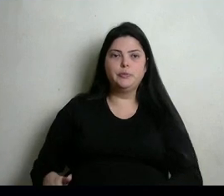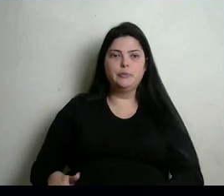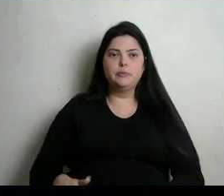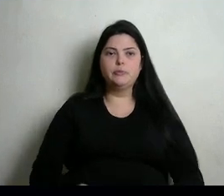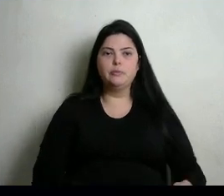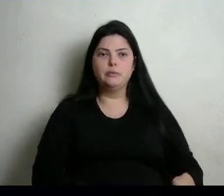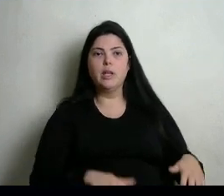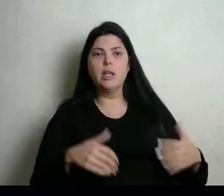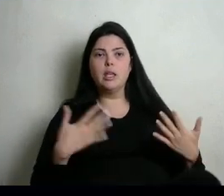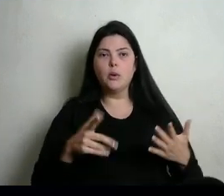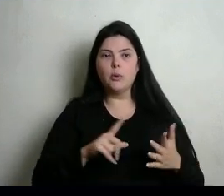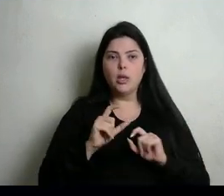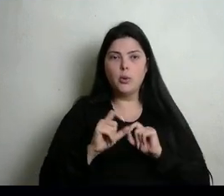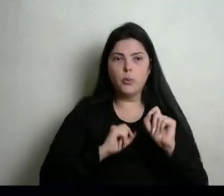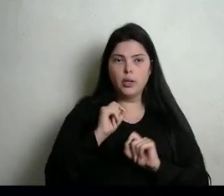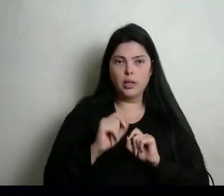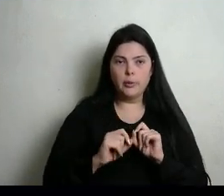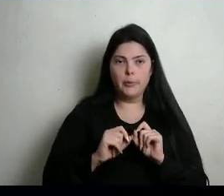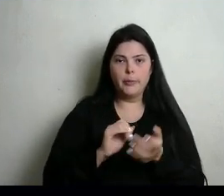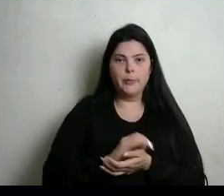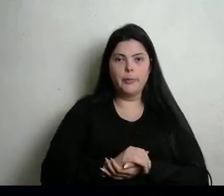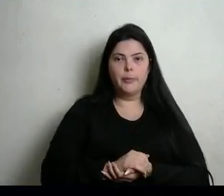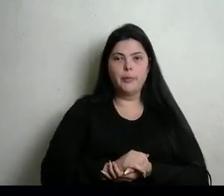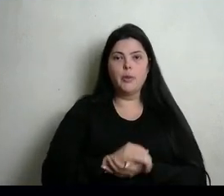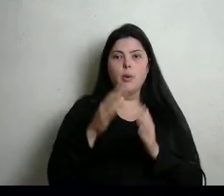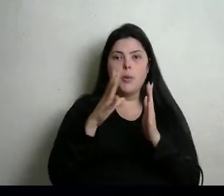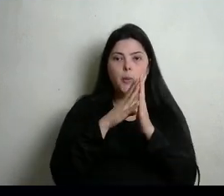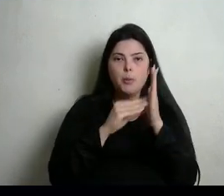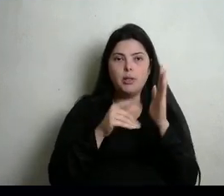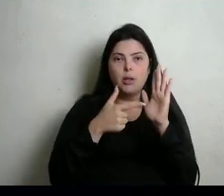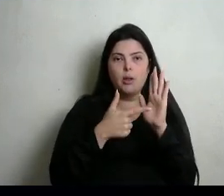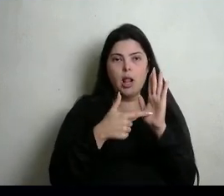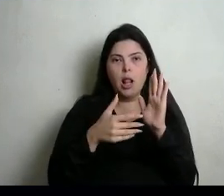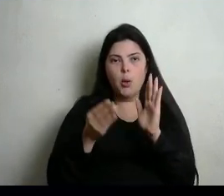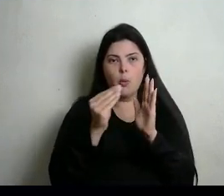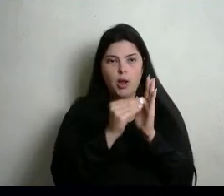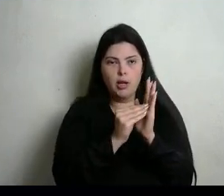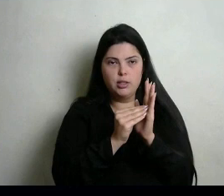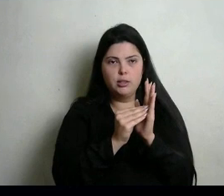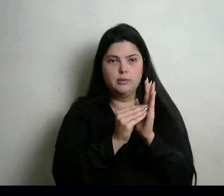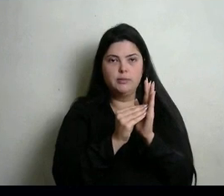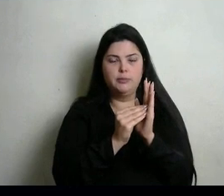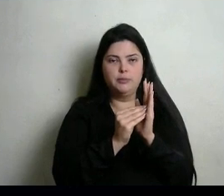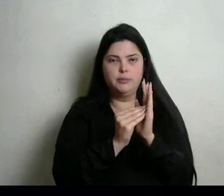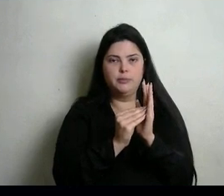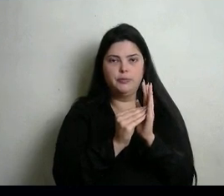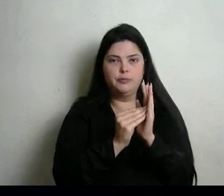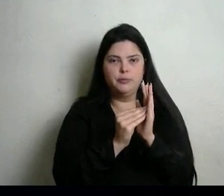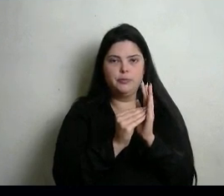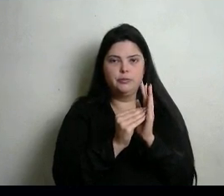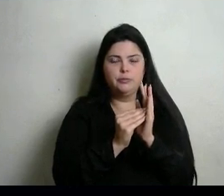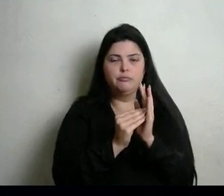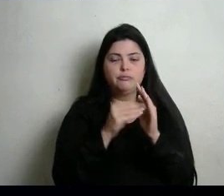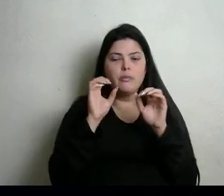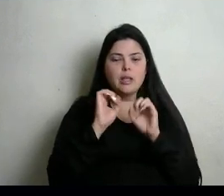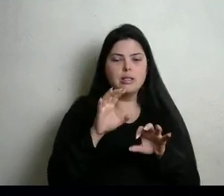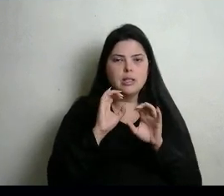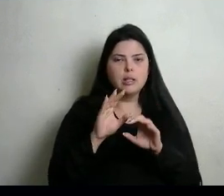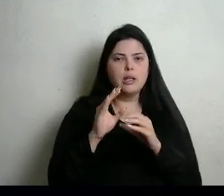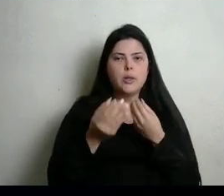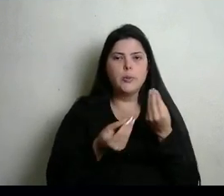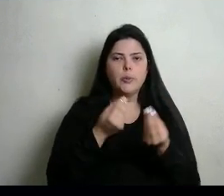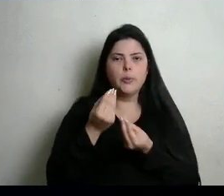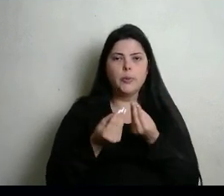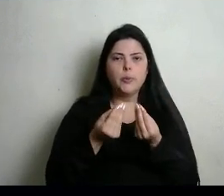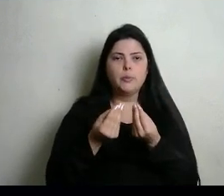tem? A gente tem um modelo de linguagem que ele foi treinado com uma imensidão